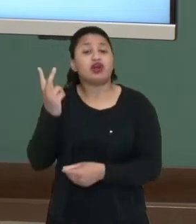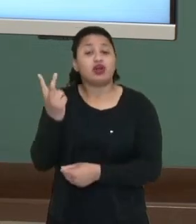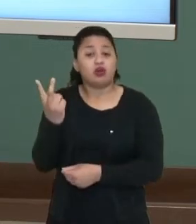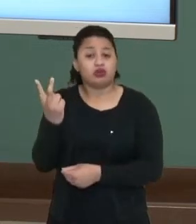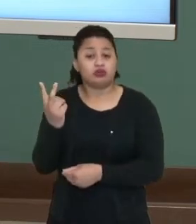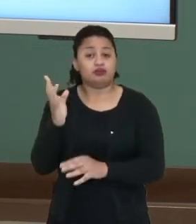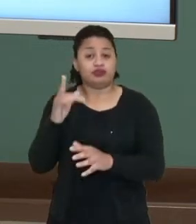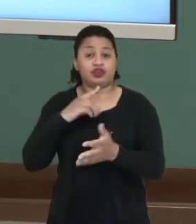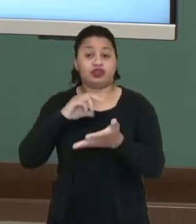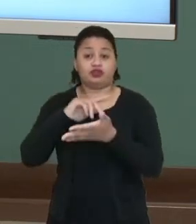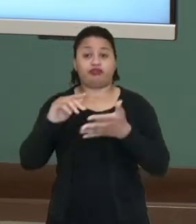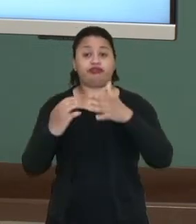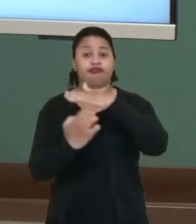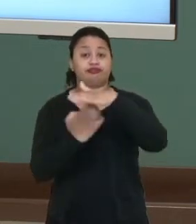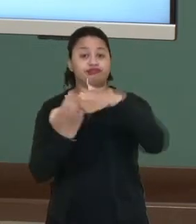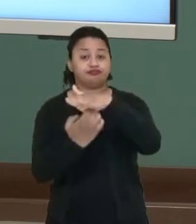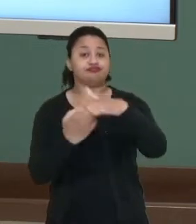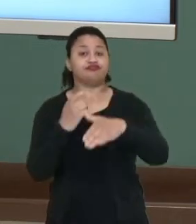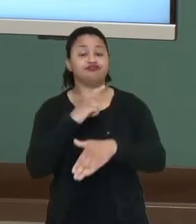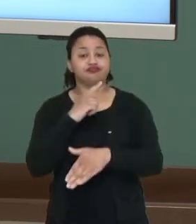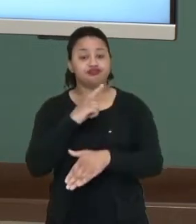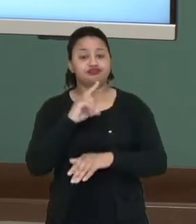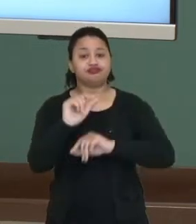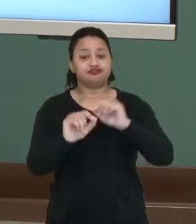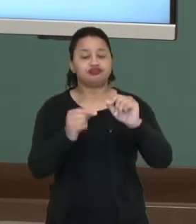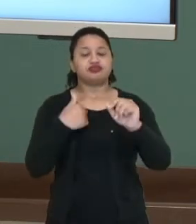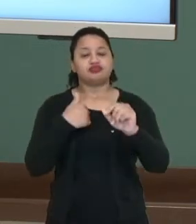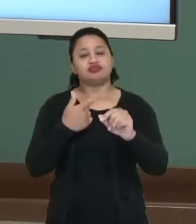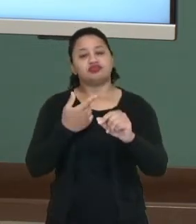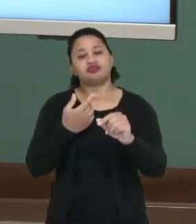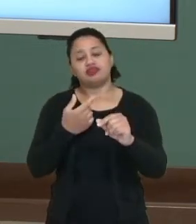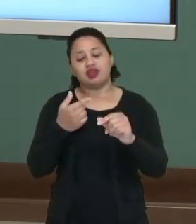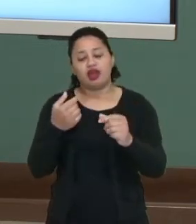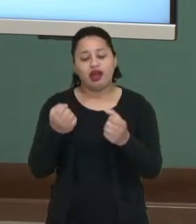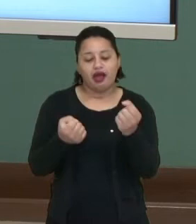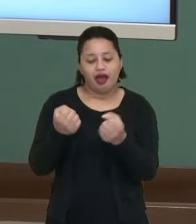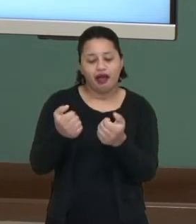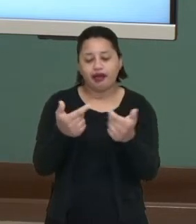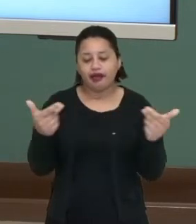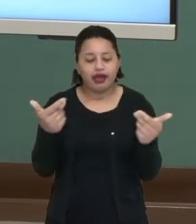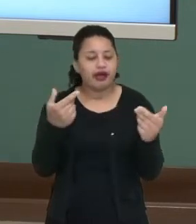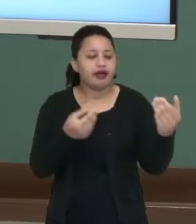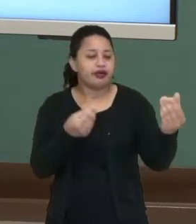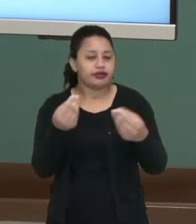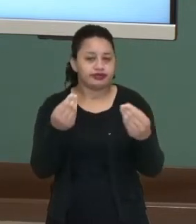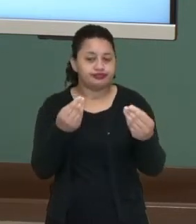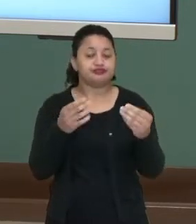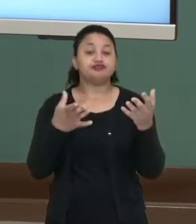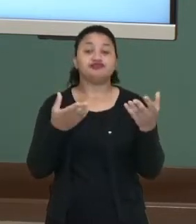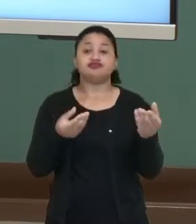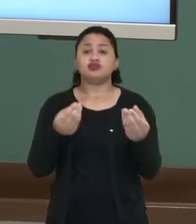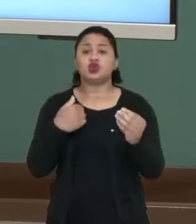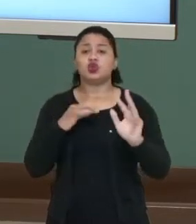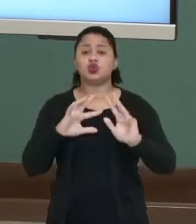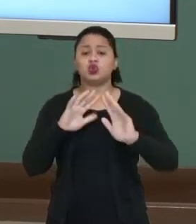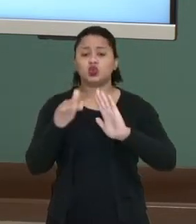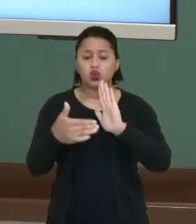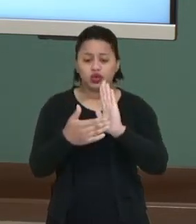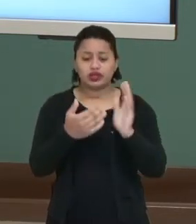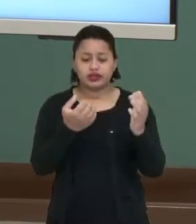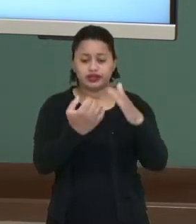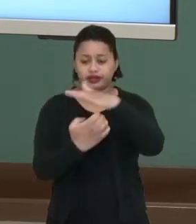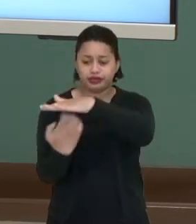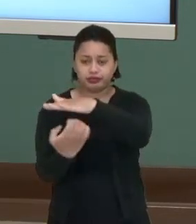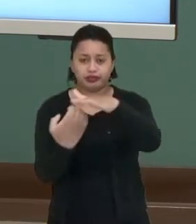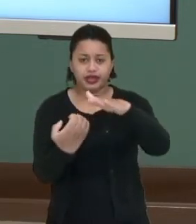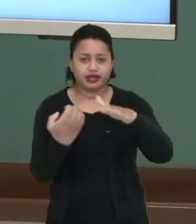que fornecem um serviço de transporte. Como que esse serviço é cobrado? Todas cobram da mesma maneira? Tanto